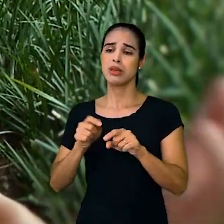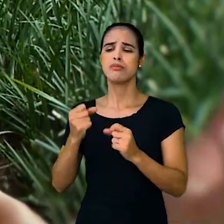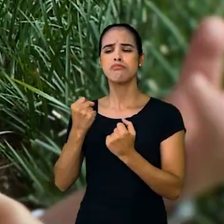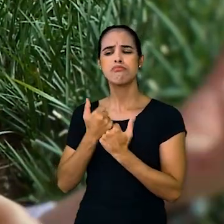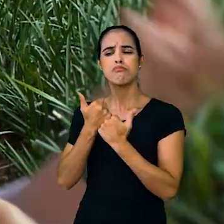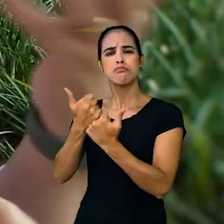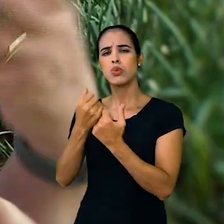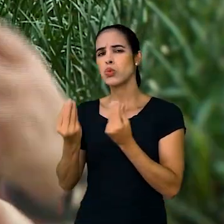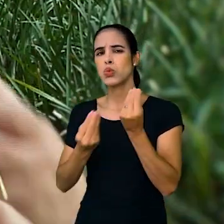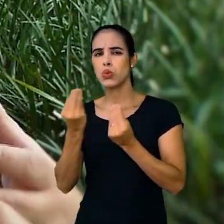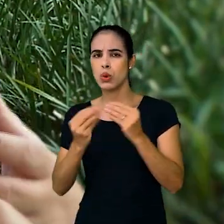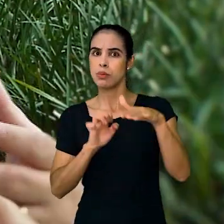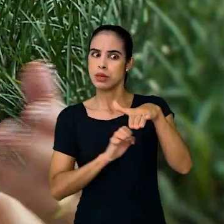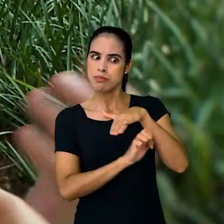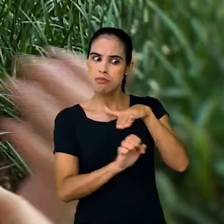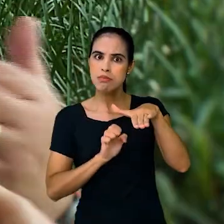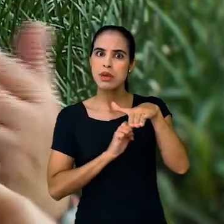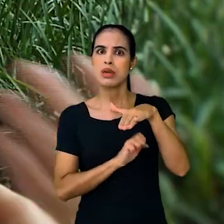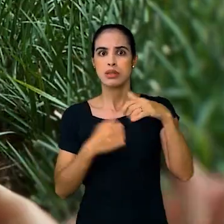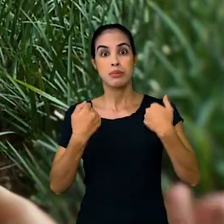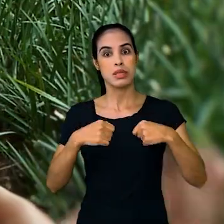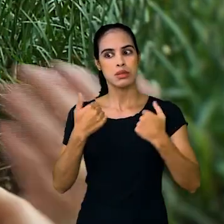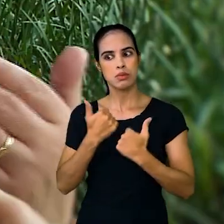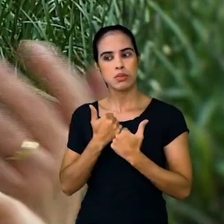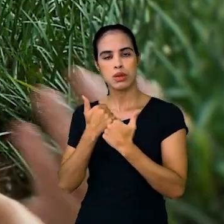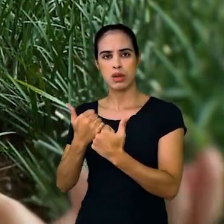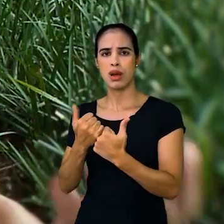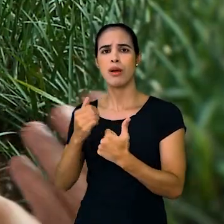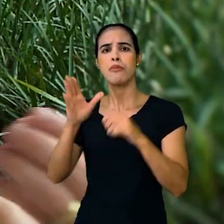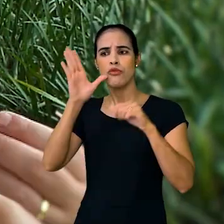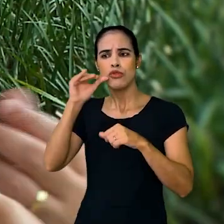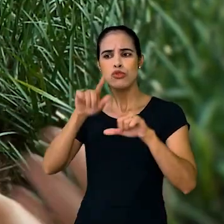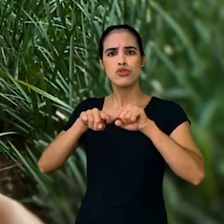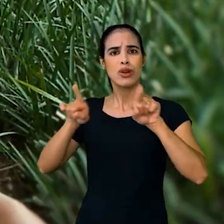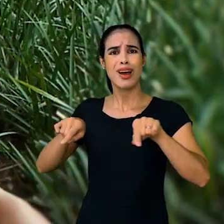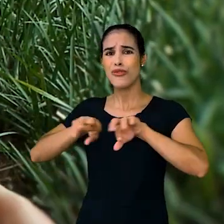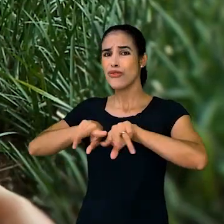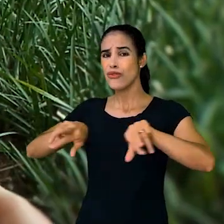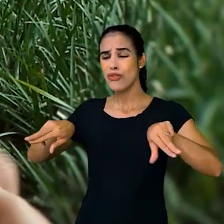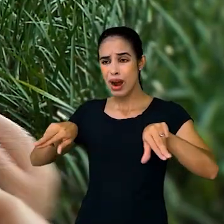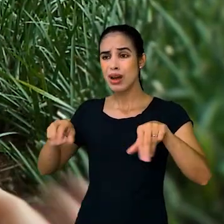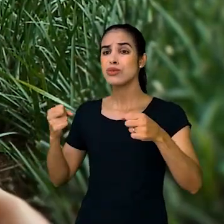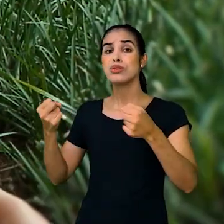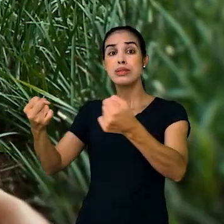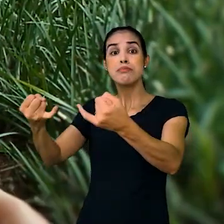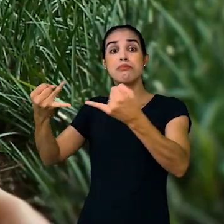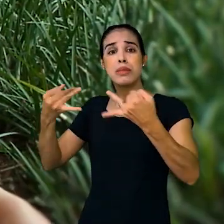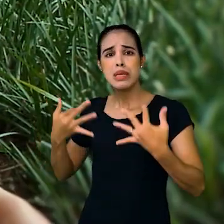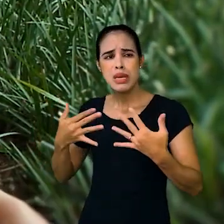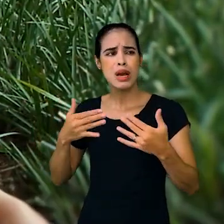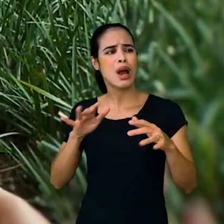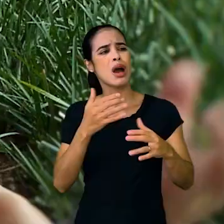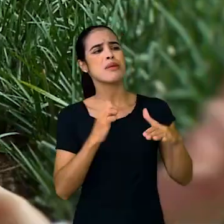organização, né? Dar suporte para esses trabalhadores, muitos deles relatam várias vezes que se sentem abandonados, então é preciso